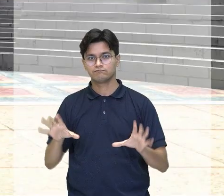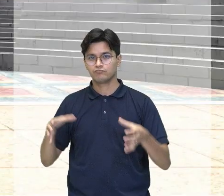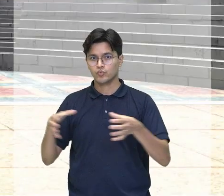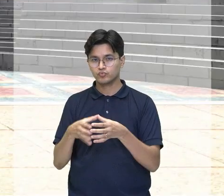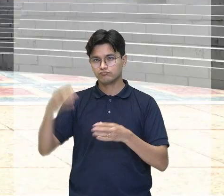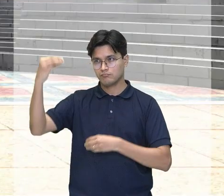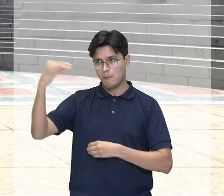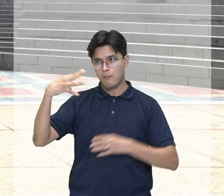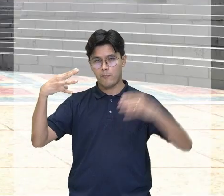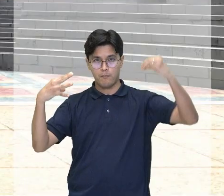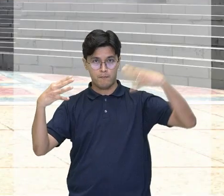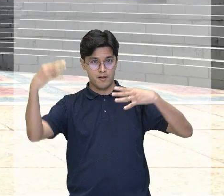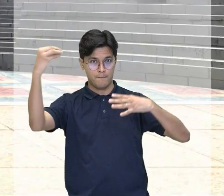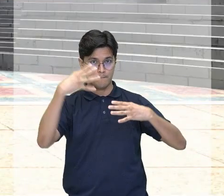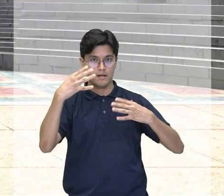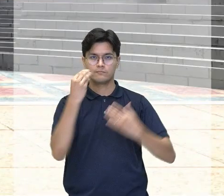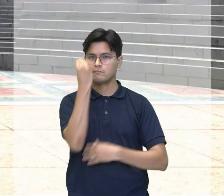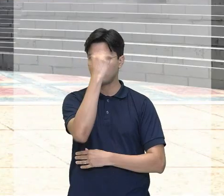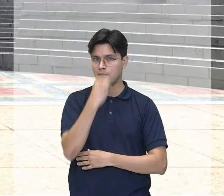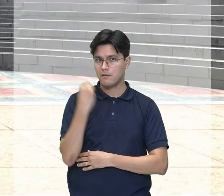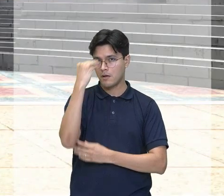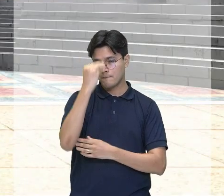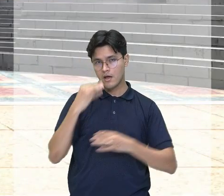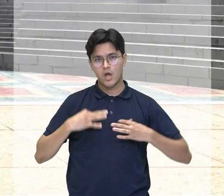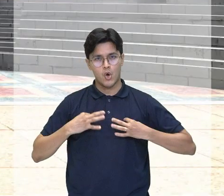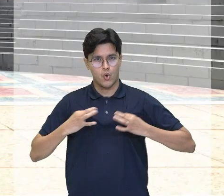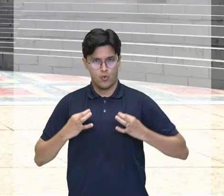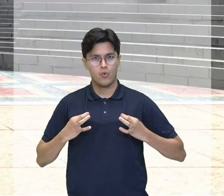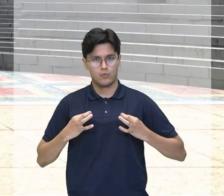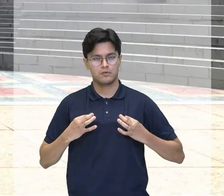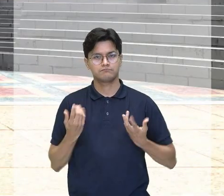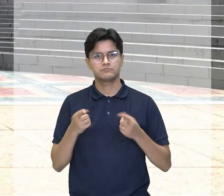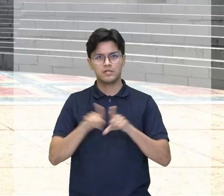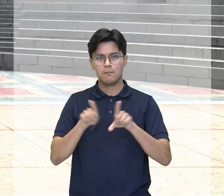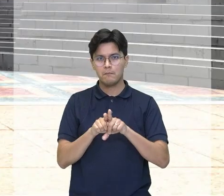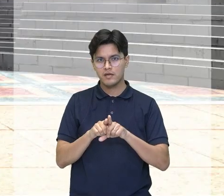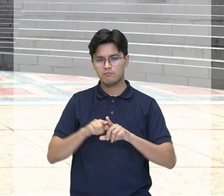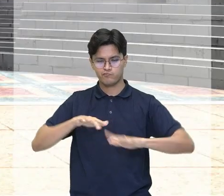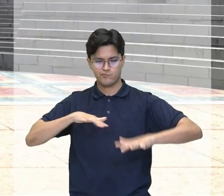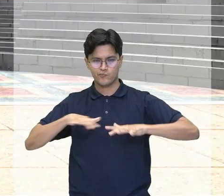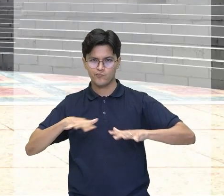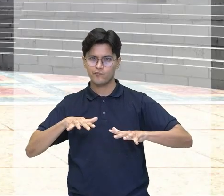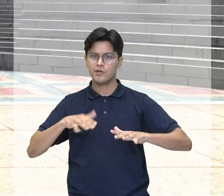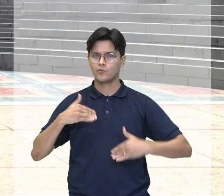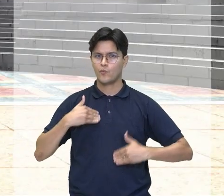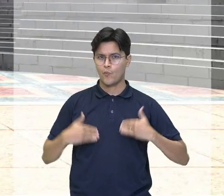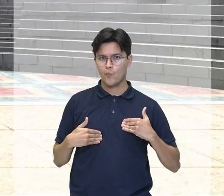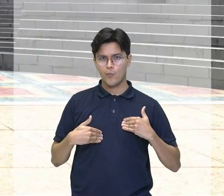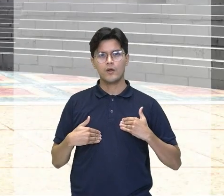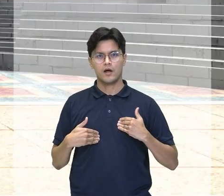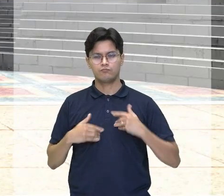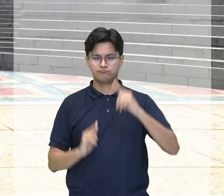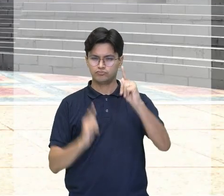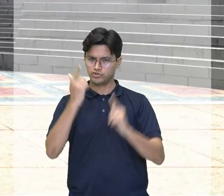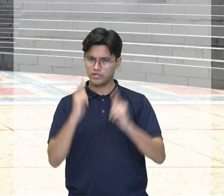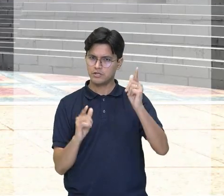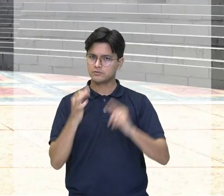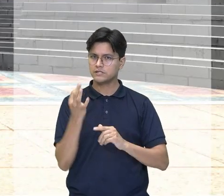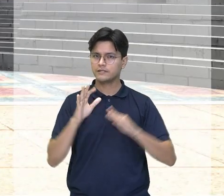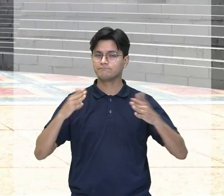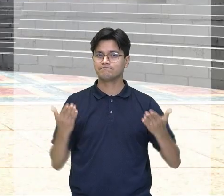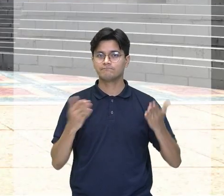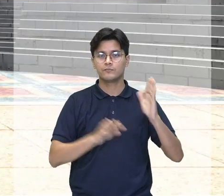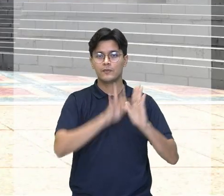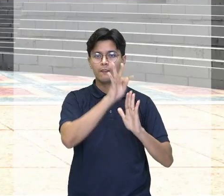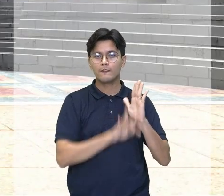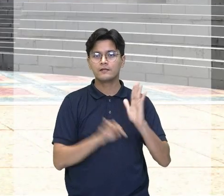figurino, maquiagem, gestos, movimentos. Então, o texto teatral ali, aquela cena no palco, geralmente vem acompanhada